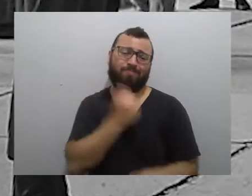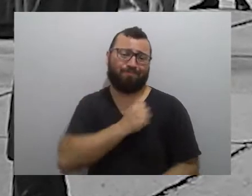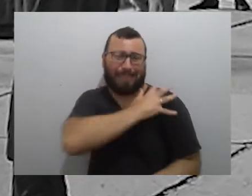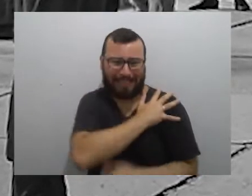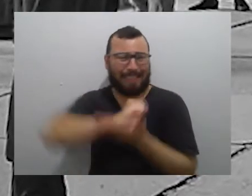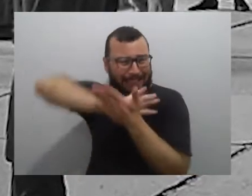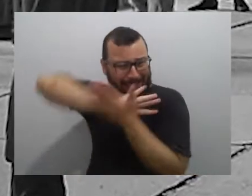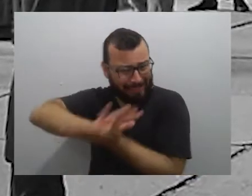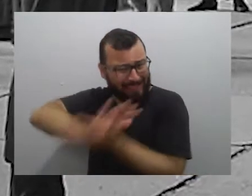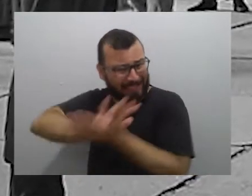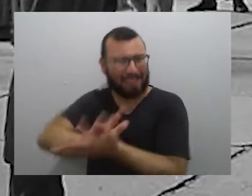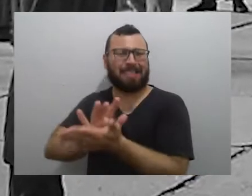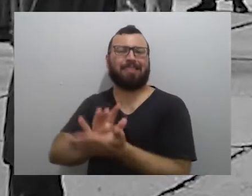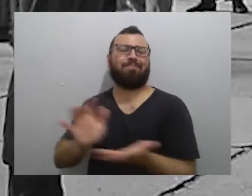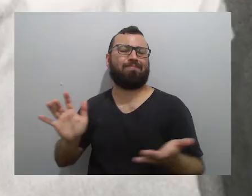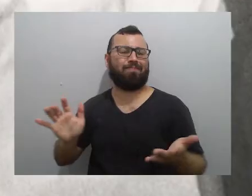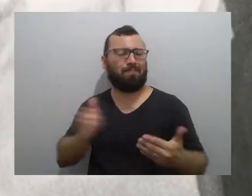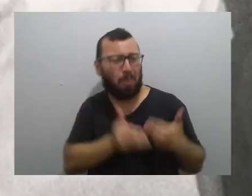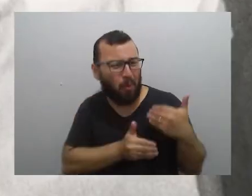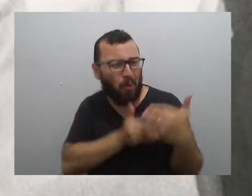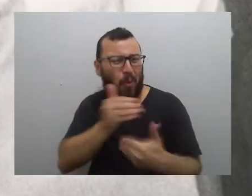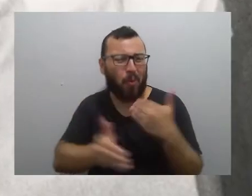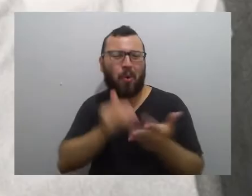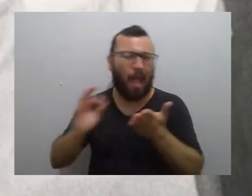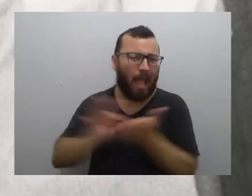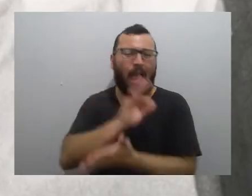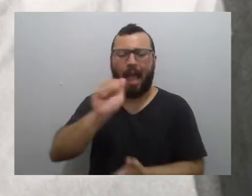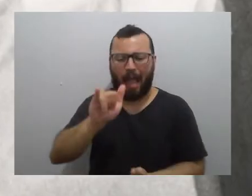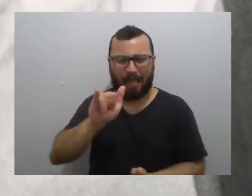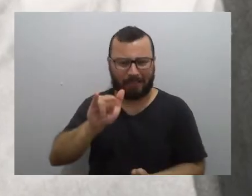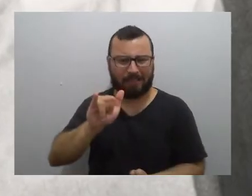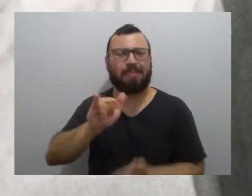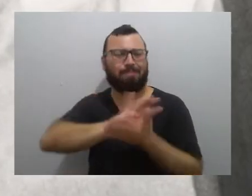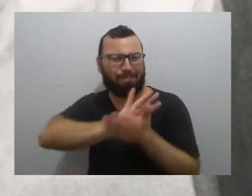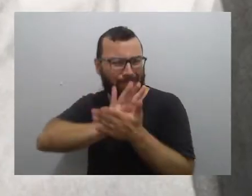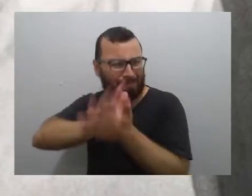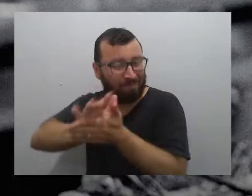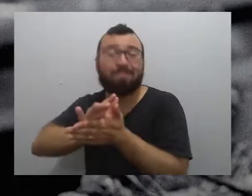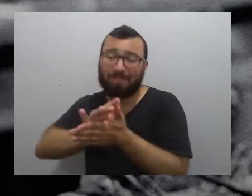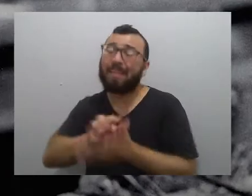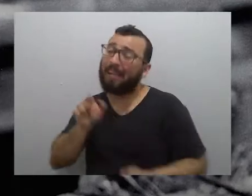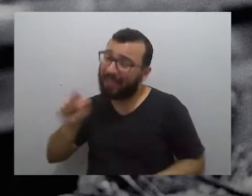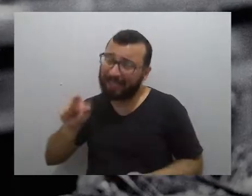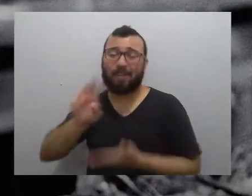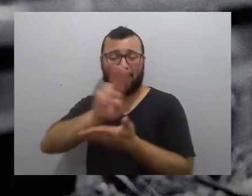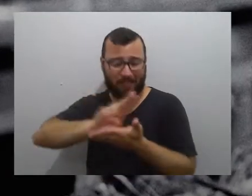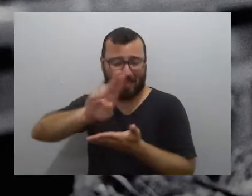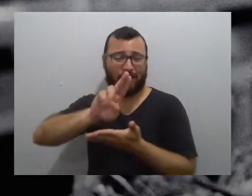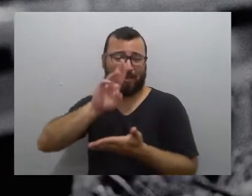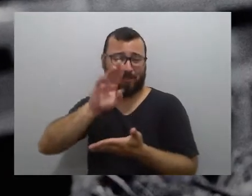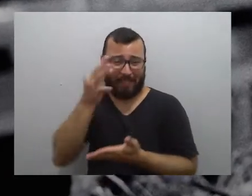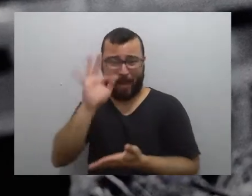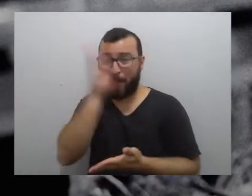Universidade Federal do Rio de Janeiro, a UFRJ. Ao mesmo tempo, elaborava-se a Reforma Universitária de